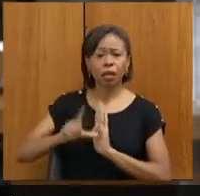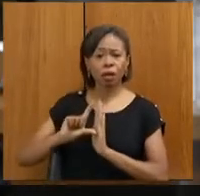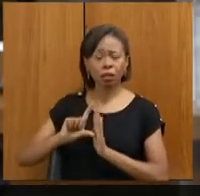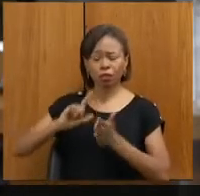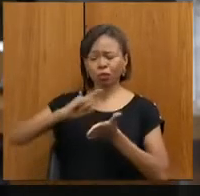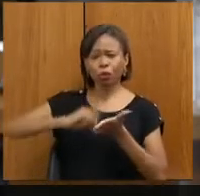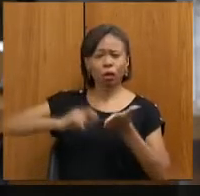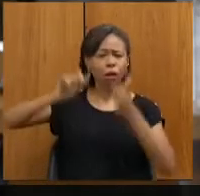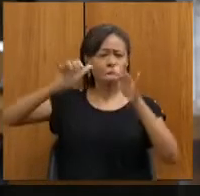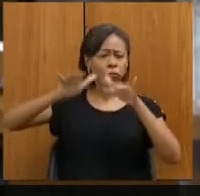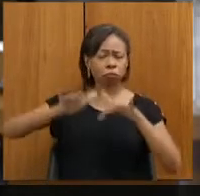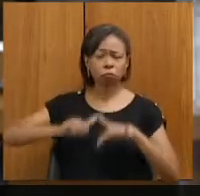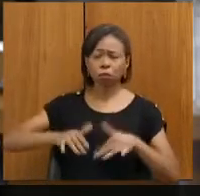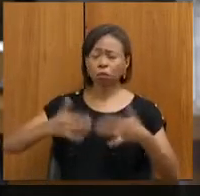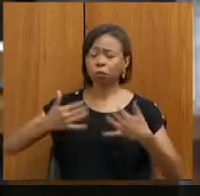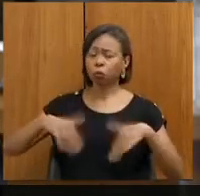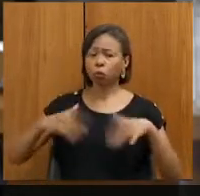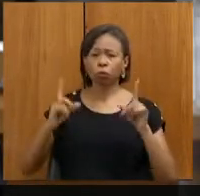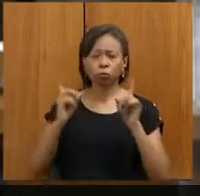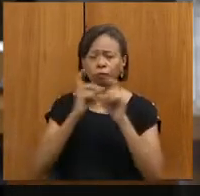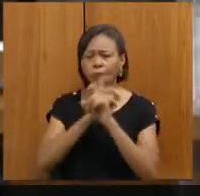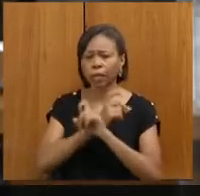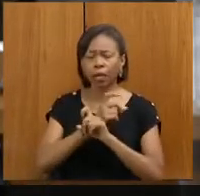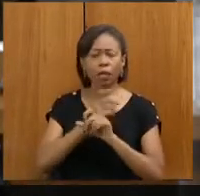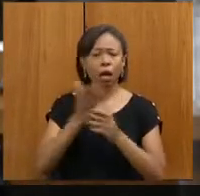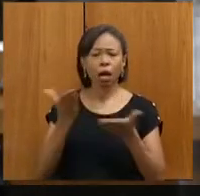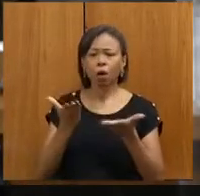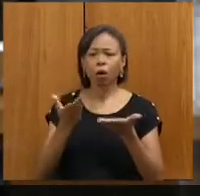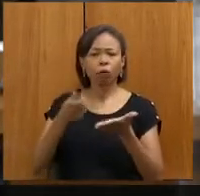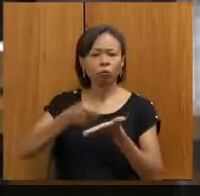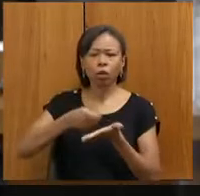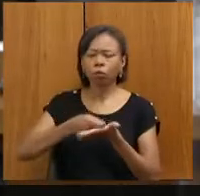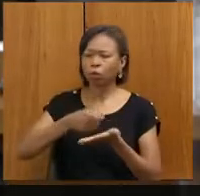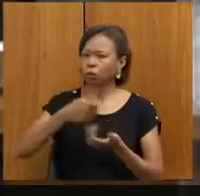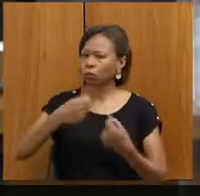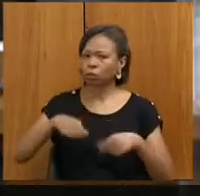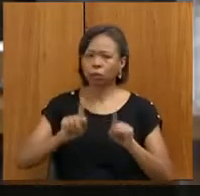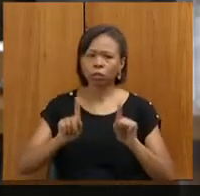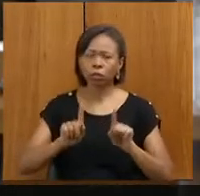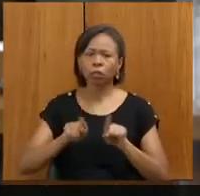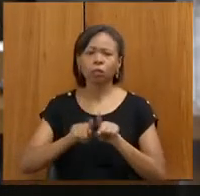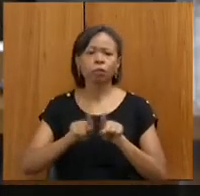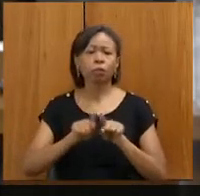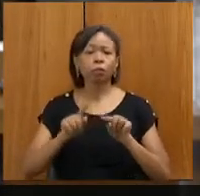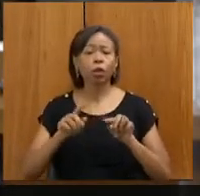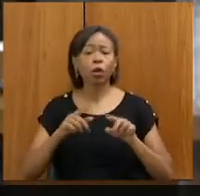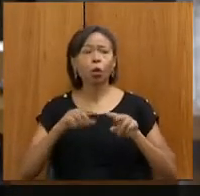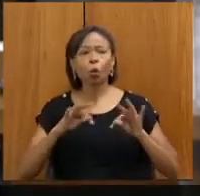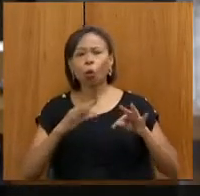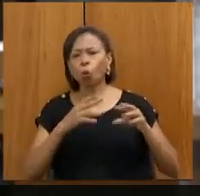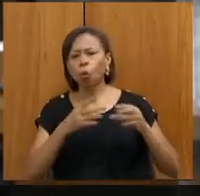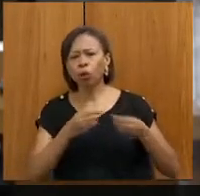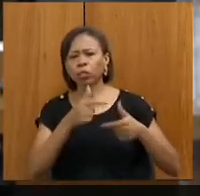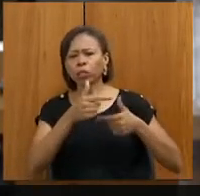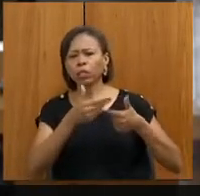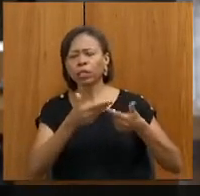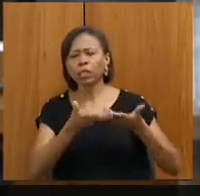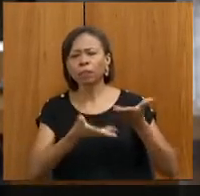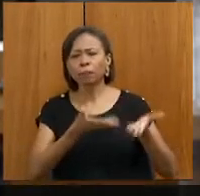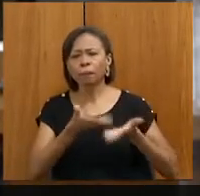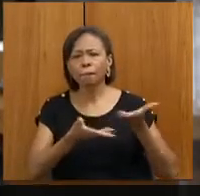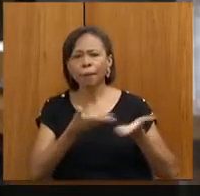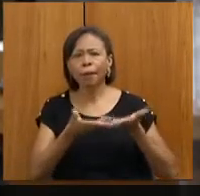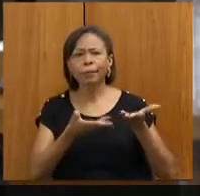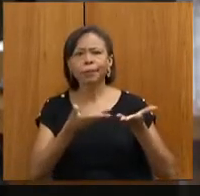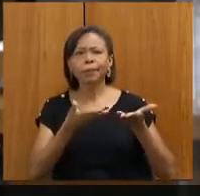muita dificuldade ao contribuinte agentes obrigou regime especial concedido de forma automatizada a expansão do sistema